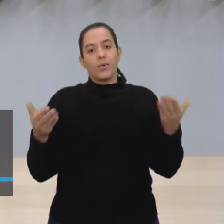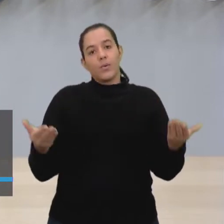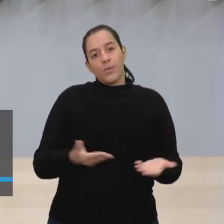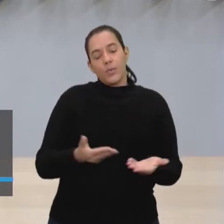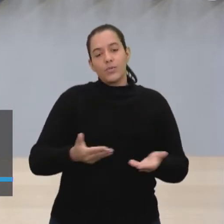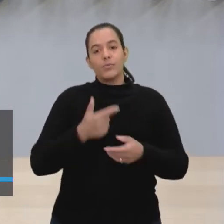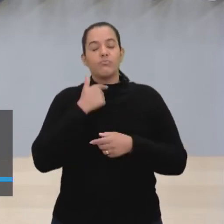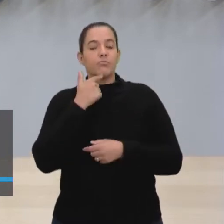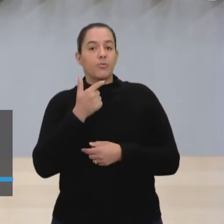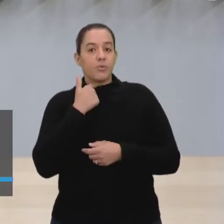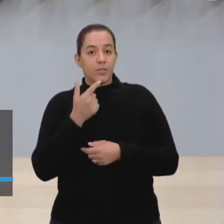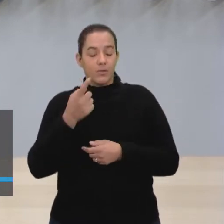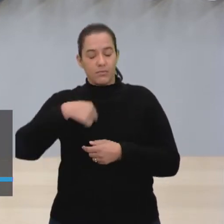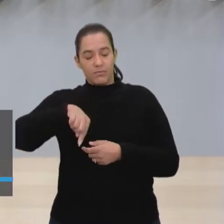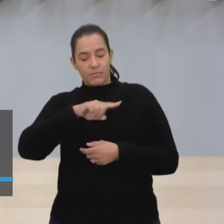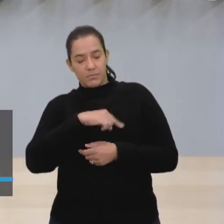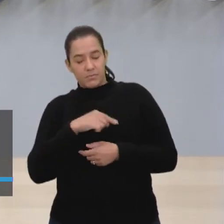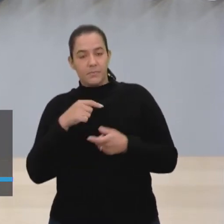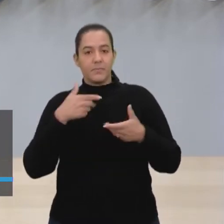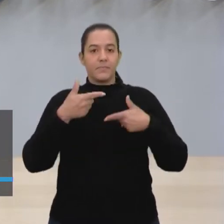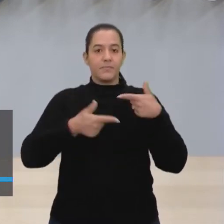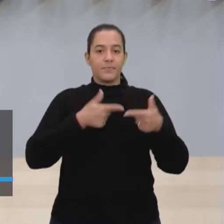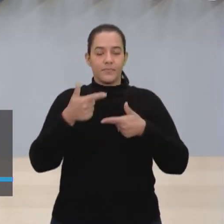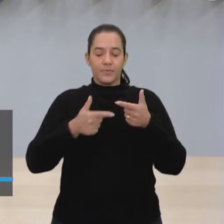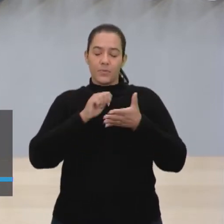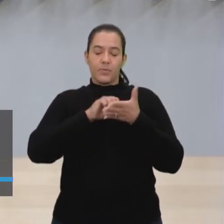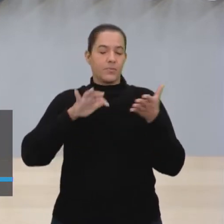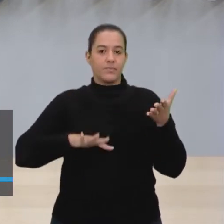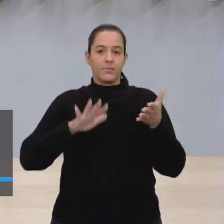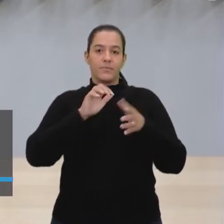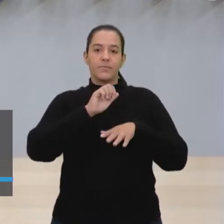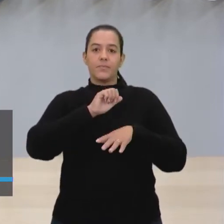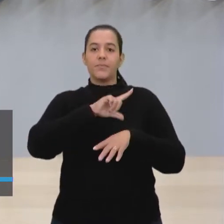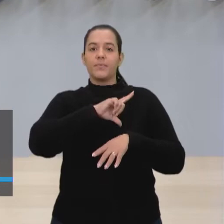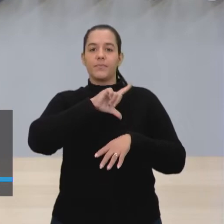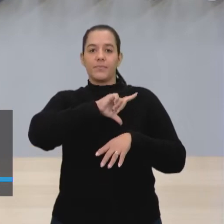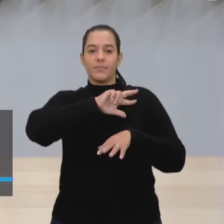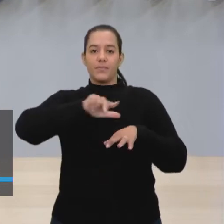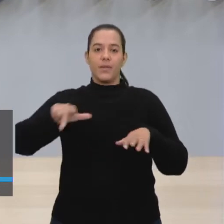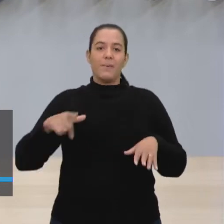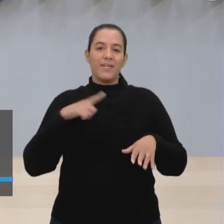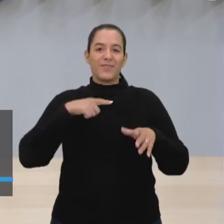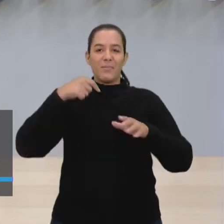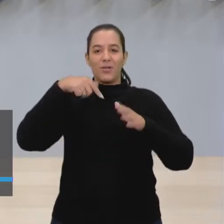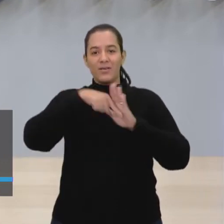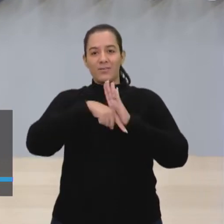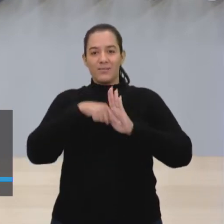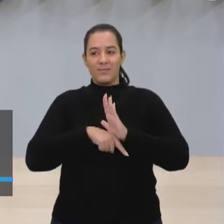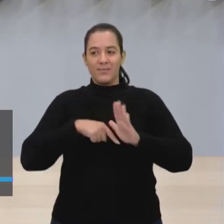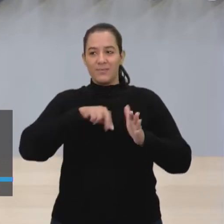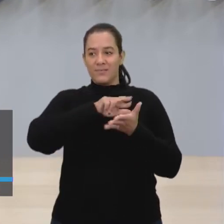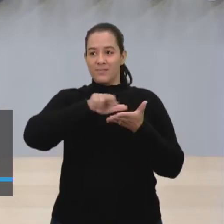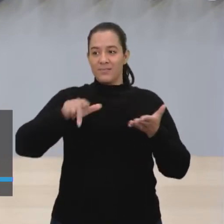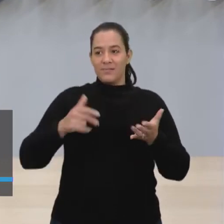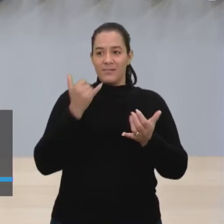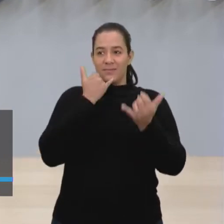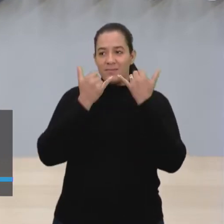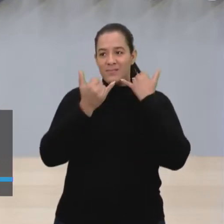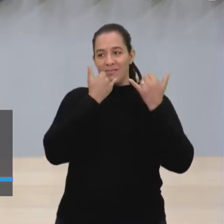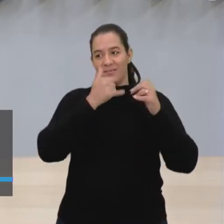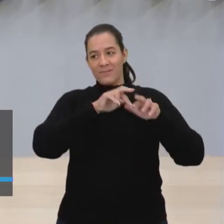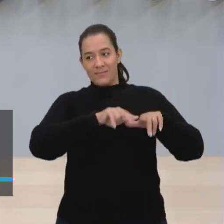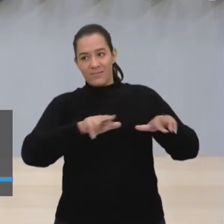gente não consegue fazer essa atividade mais dinâmica, né? Então o que a gente vai trazer? Vai trazer bastante subsídio, bastante informação, a gente